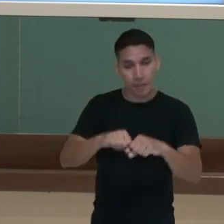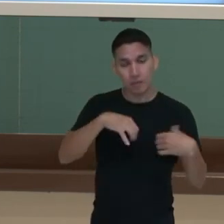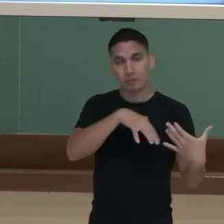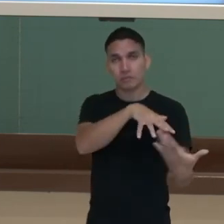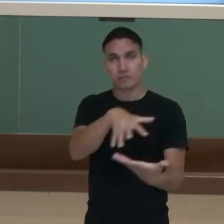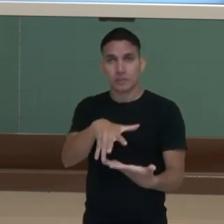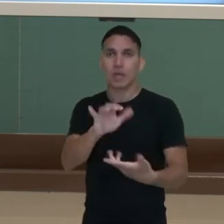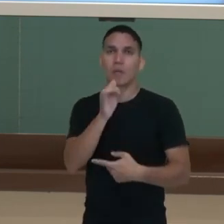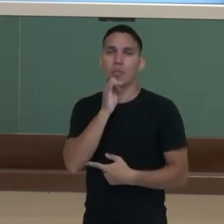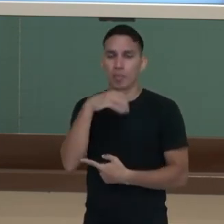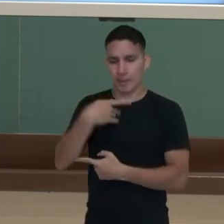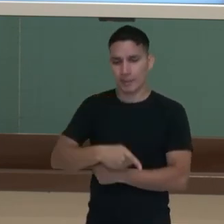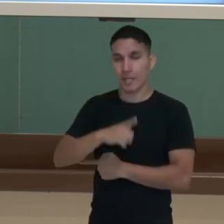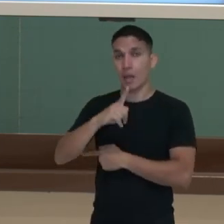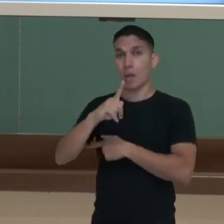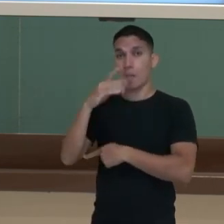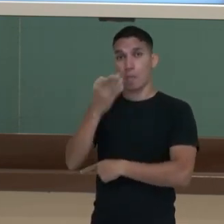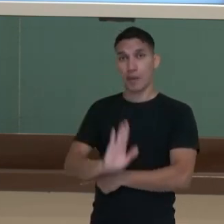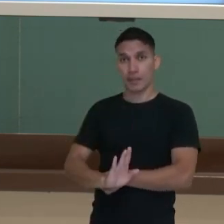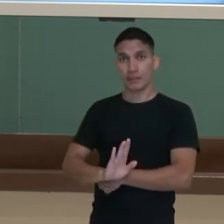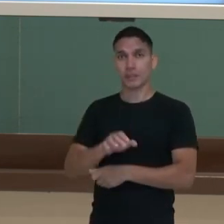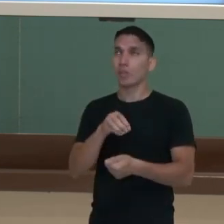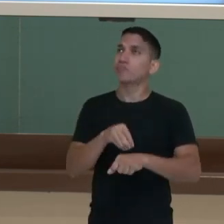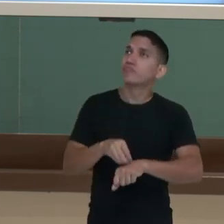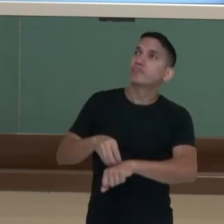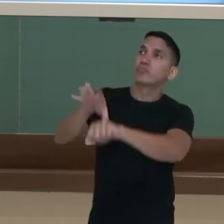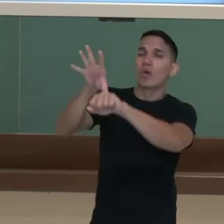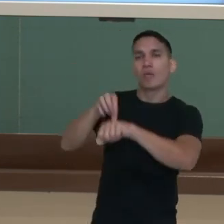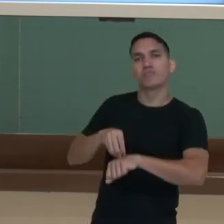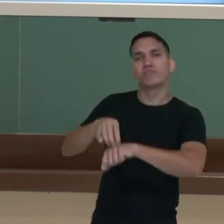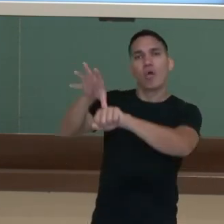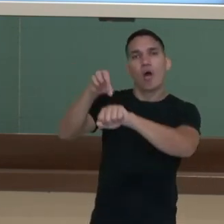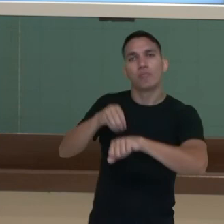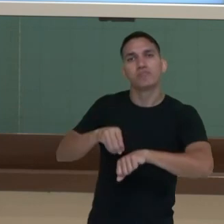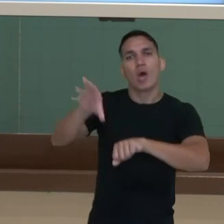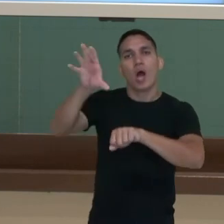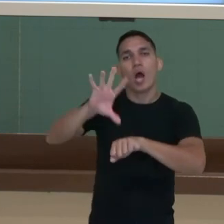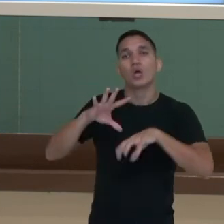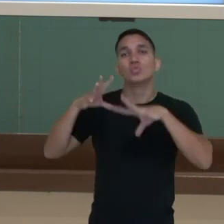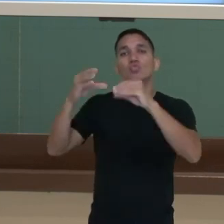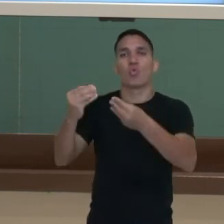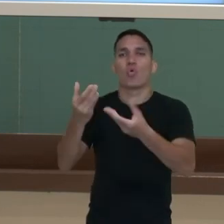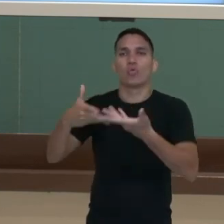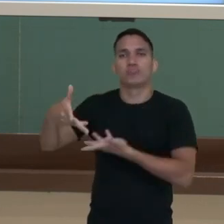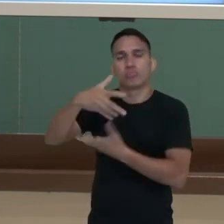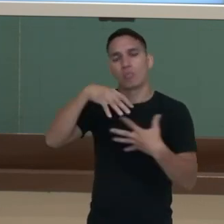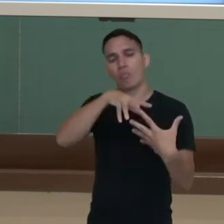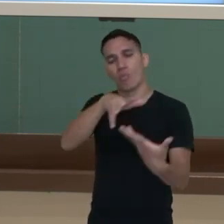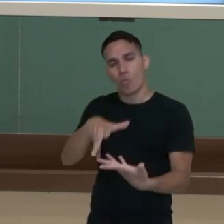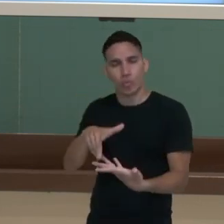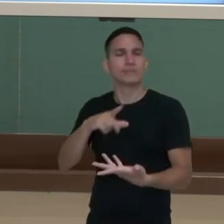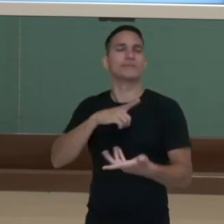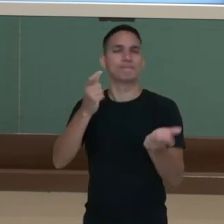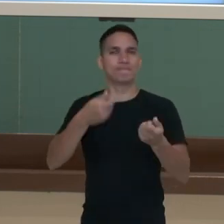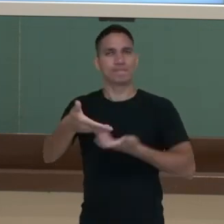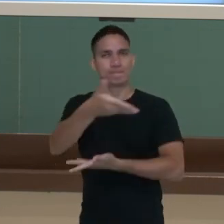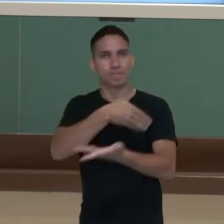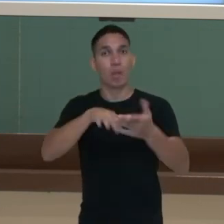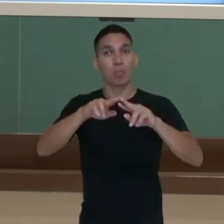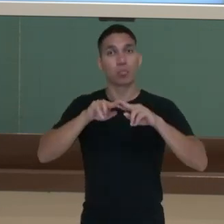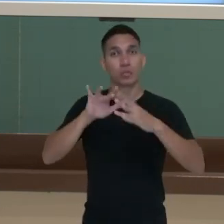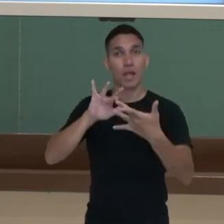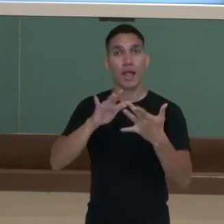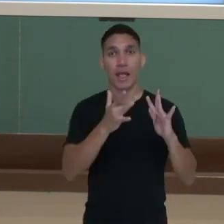Então, por exemplo, empresas do Brasil que exporta para o mundo inteiro, né? Então tem essas relações aí. Então, as relações